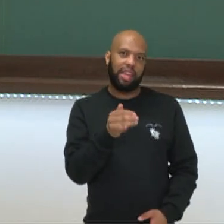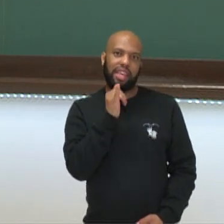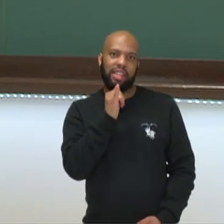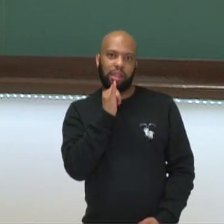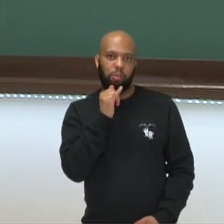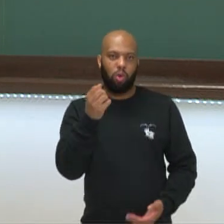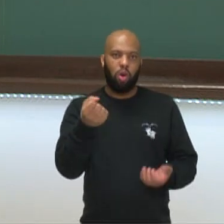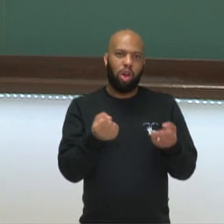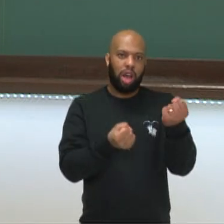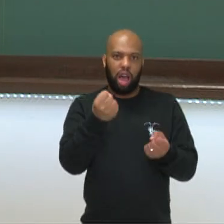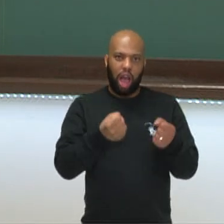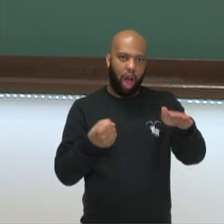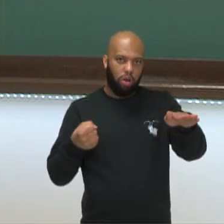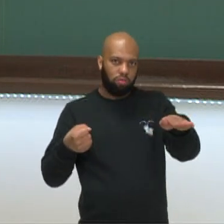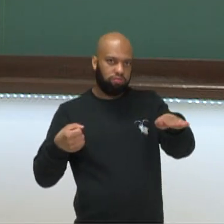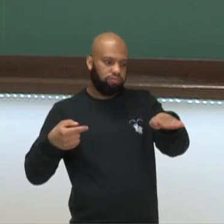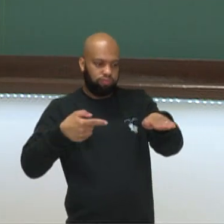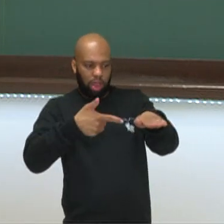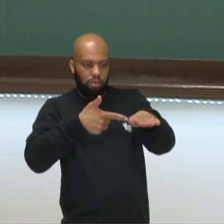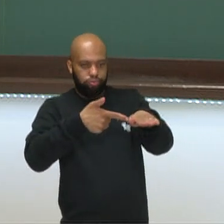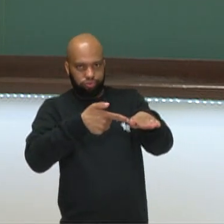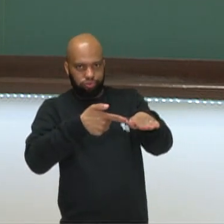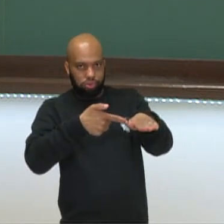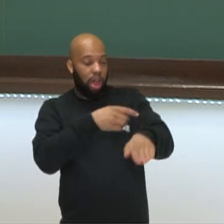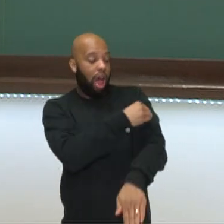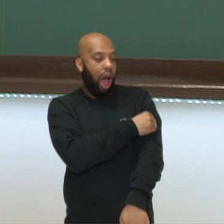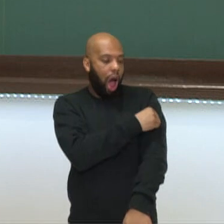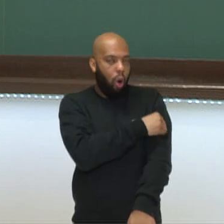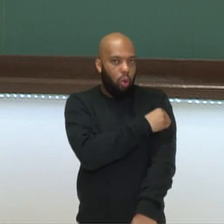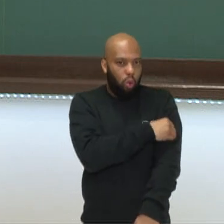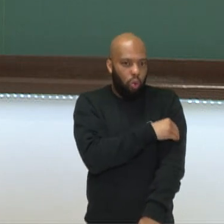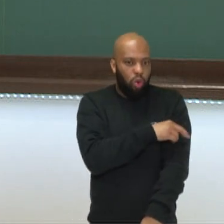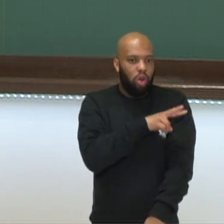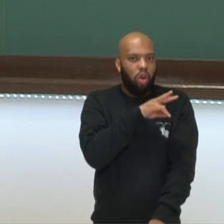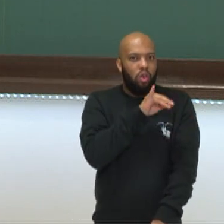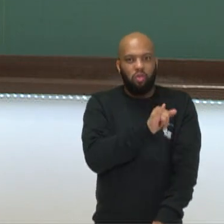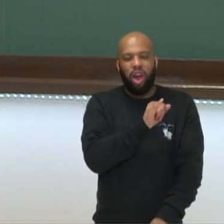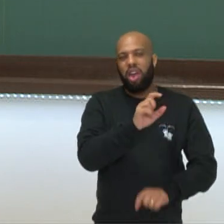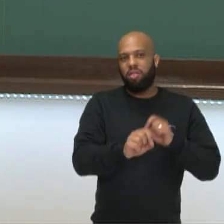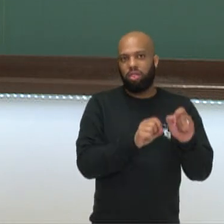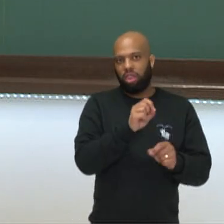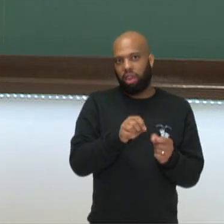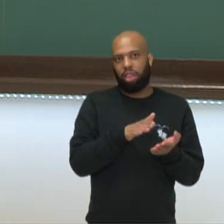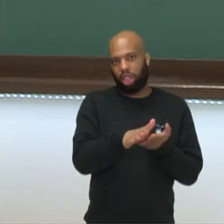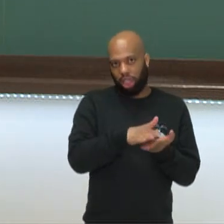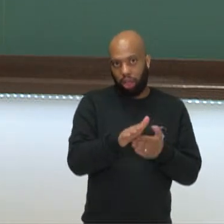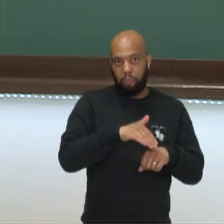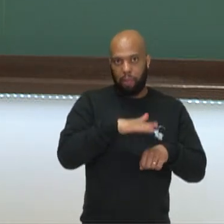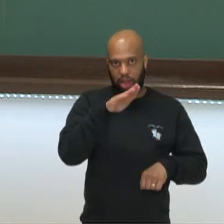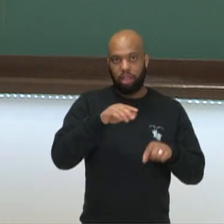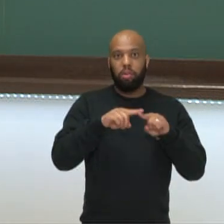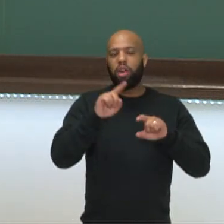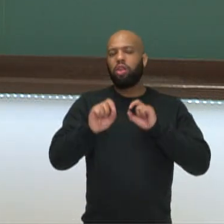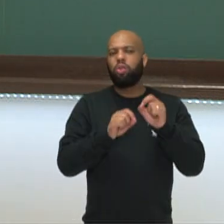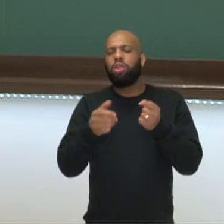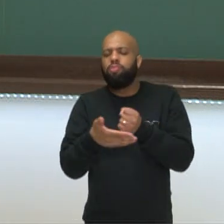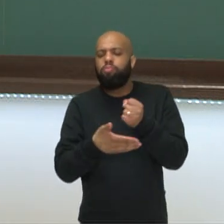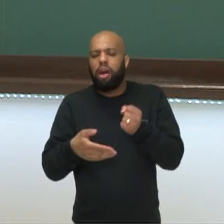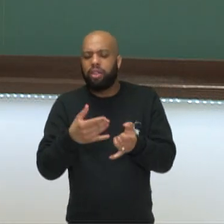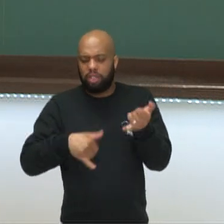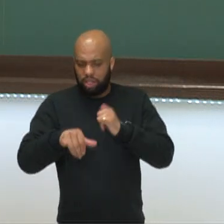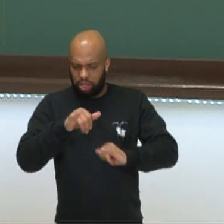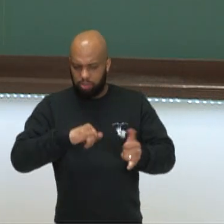ser menor, claro, porque senão não faria sentido. Agora, quais são os fundamentos químicos aí?